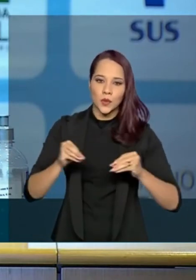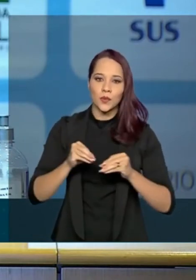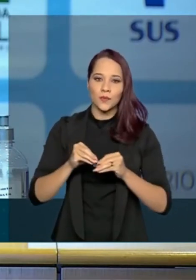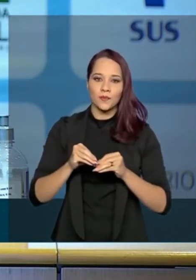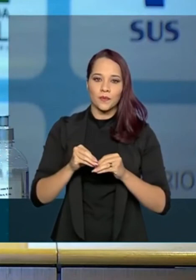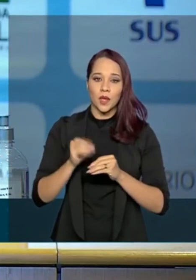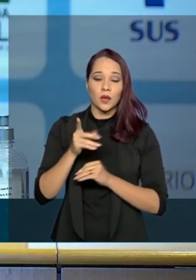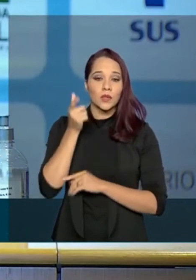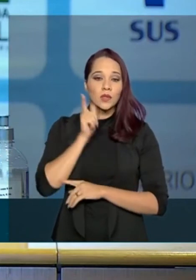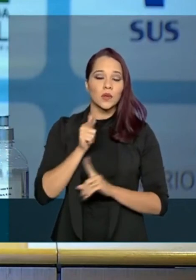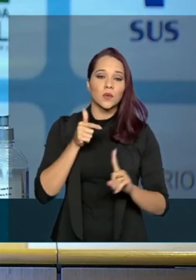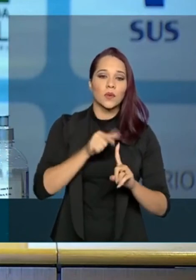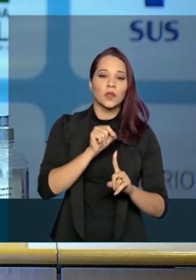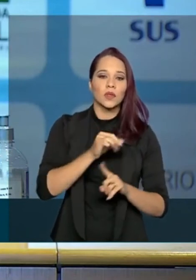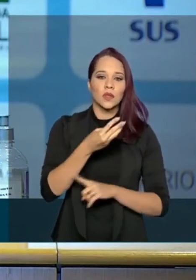atingindo